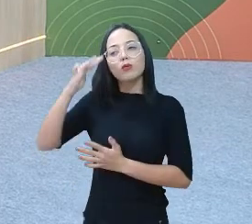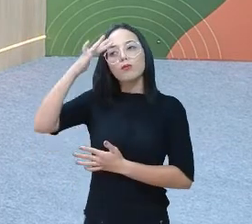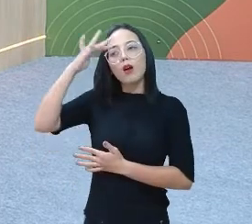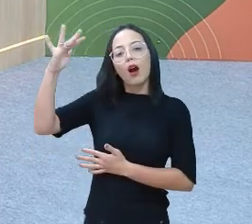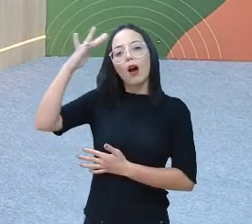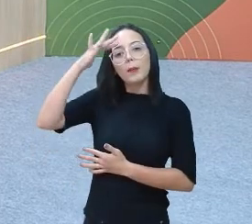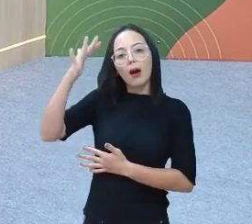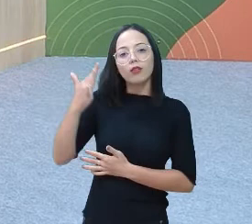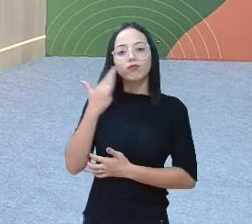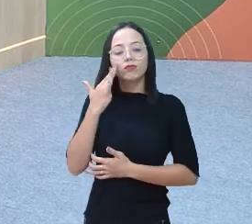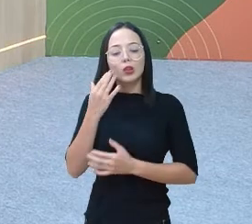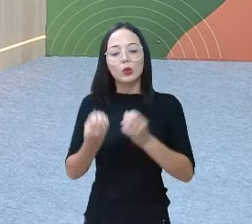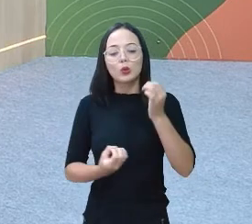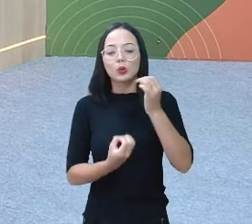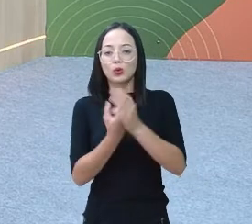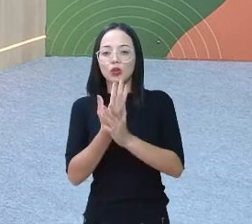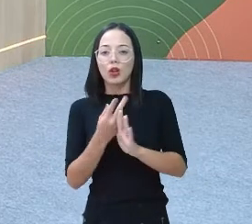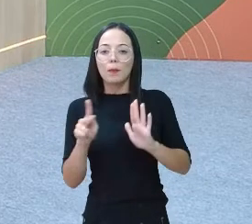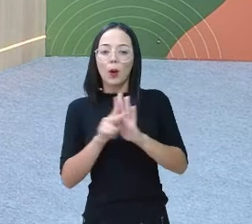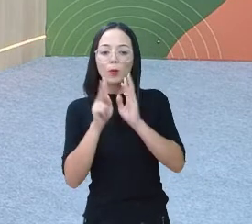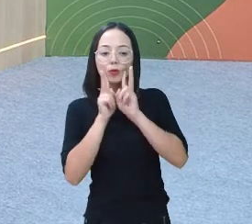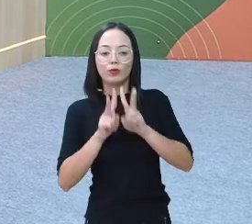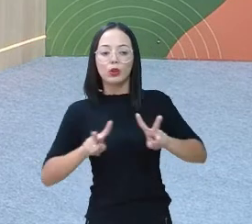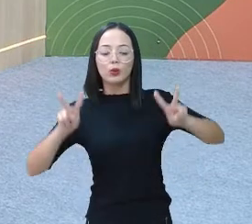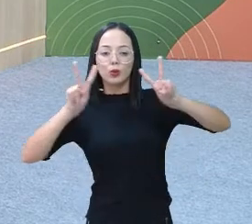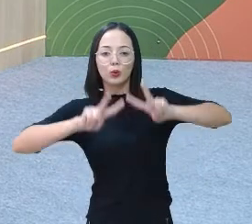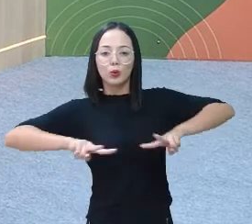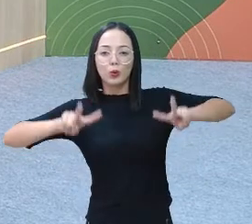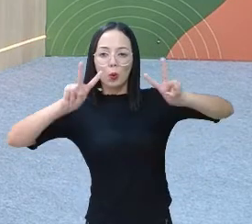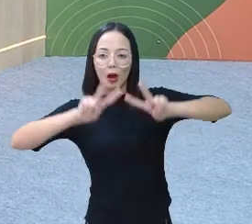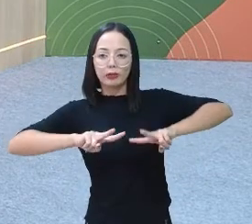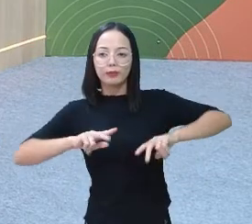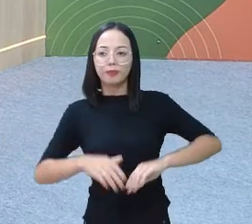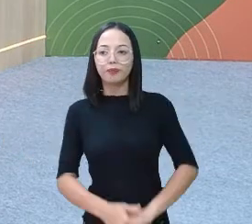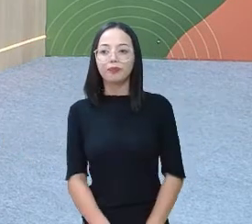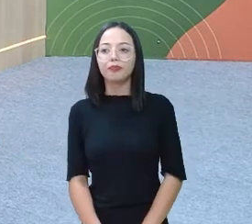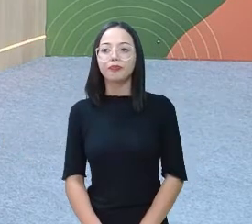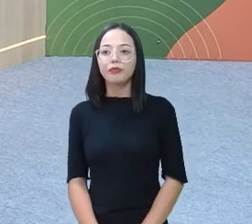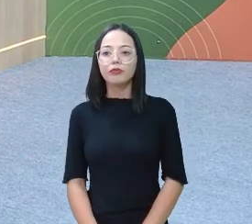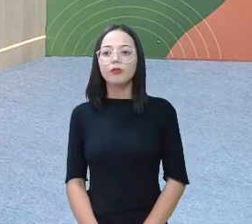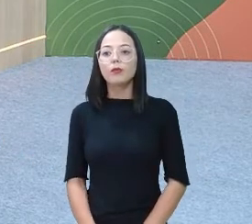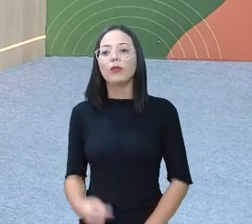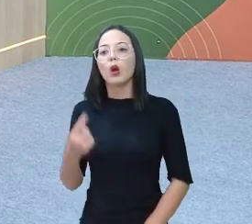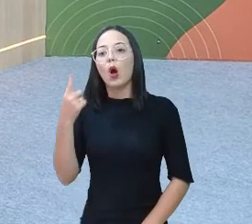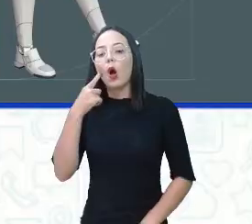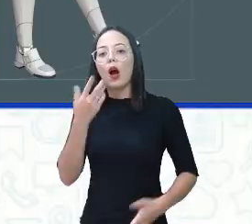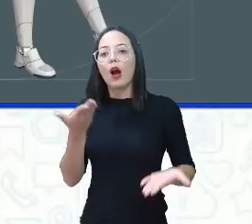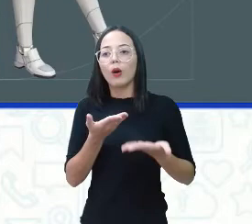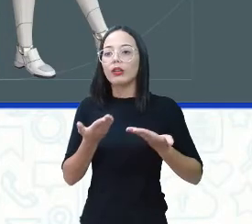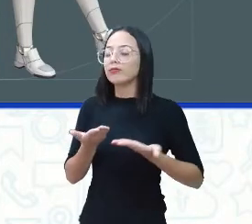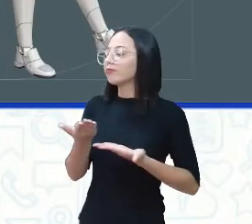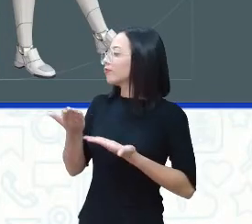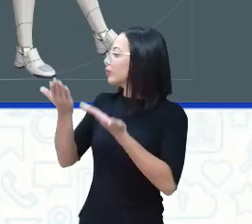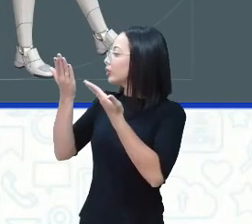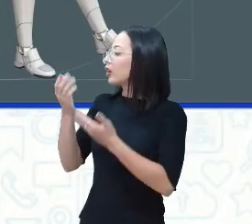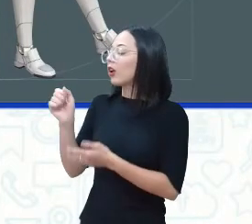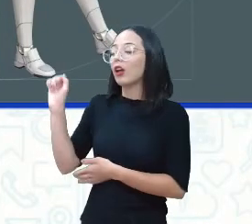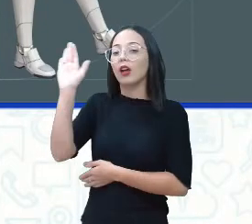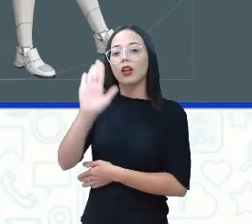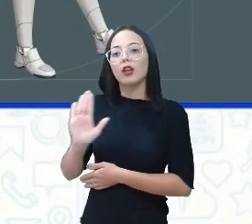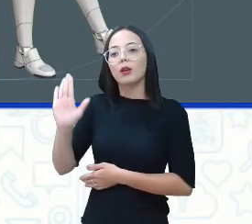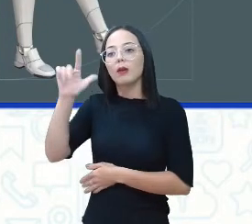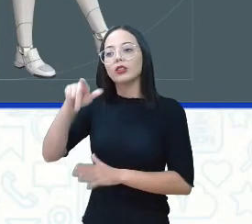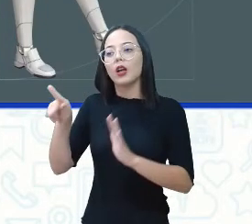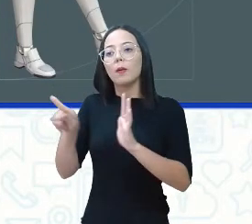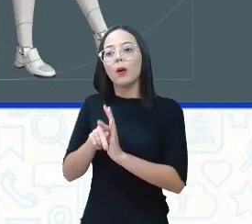seja, aparecer de forma visual. Então, eu trouxe aqui, Um Homem Vitruviano. O Homem Vitruviano é uma obra